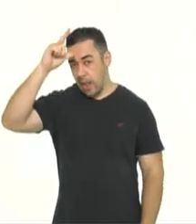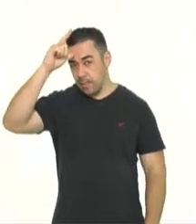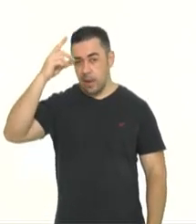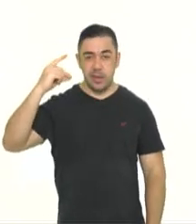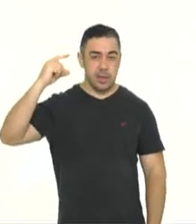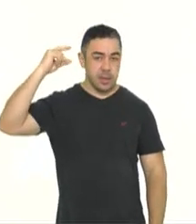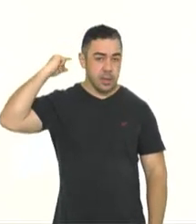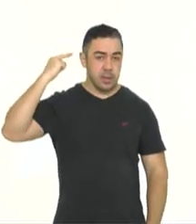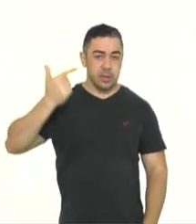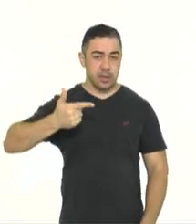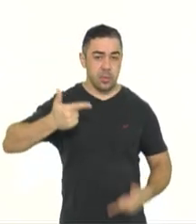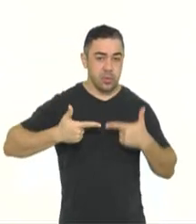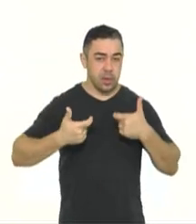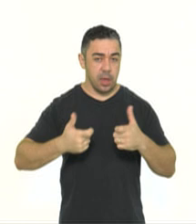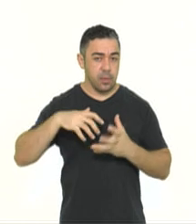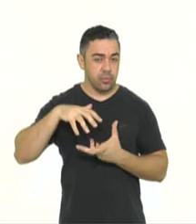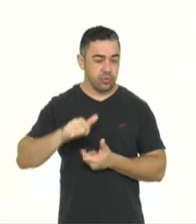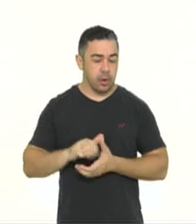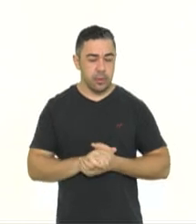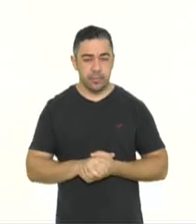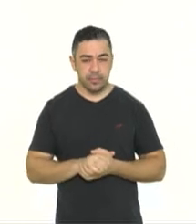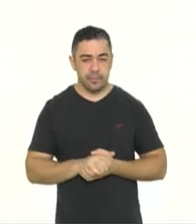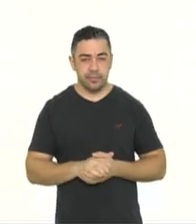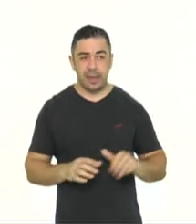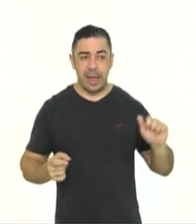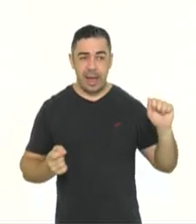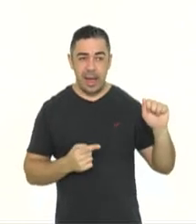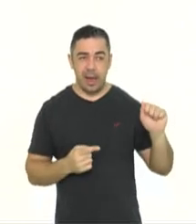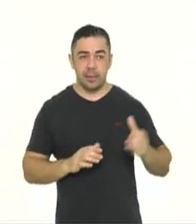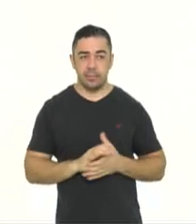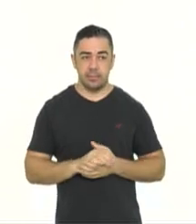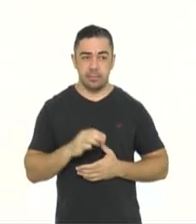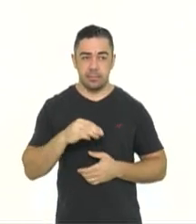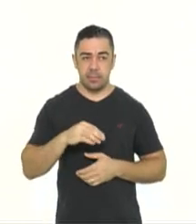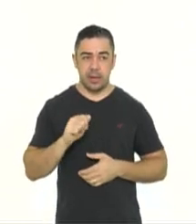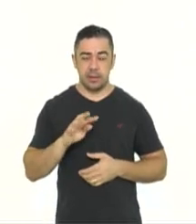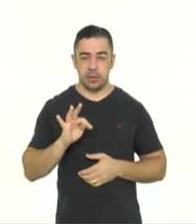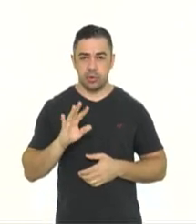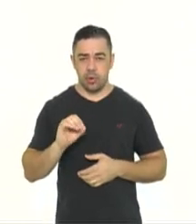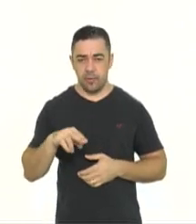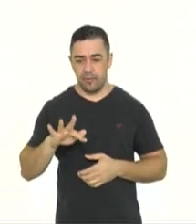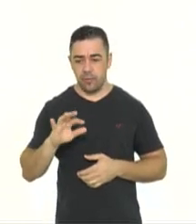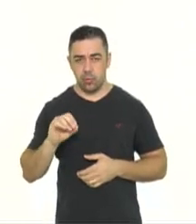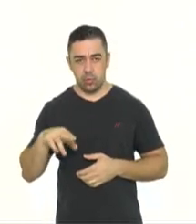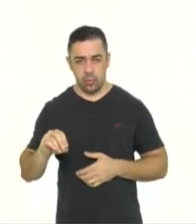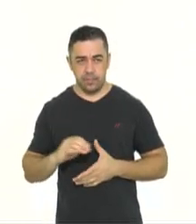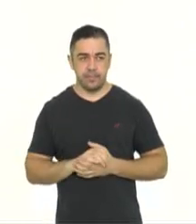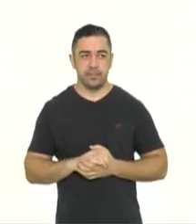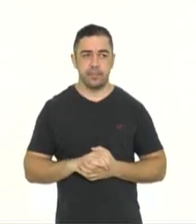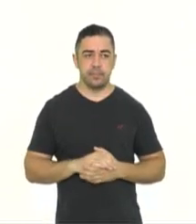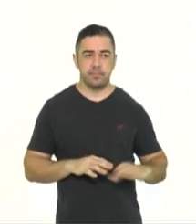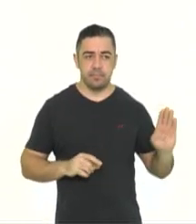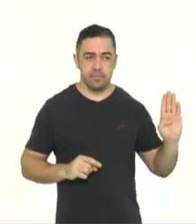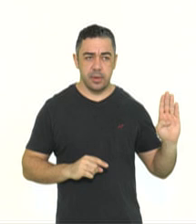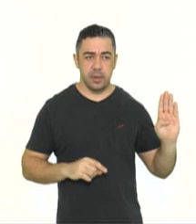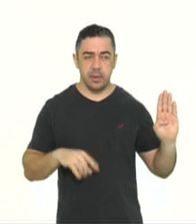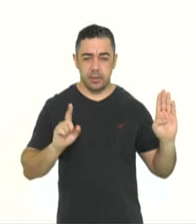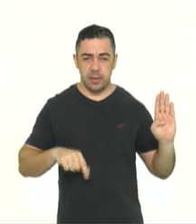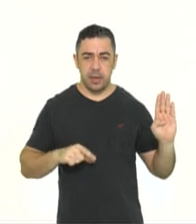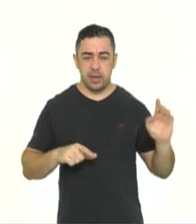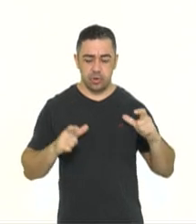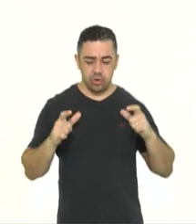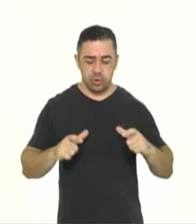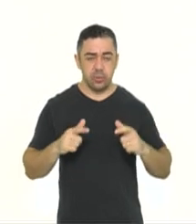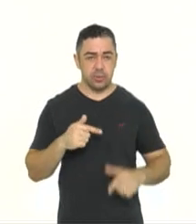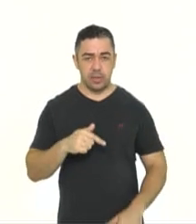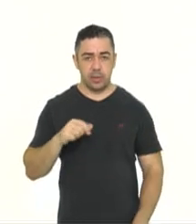na Segunda Guerra Mundial? Letra A, magnetófono. Letra B, disco de